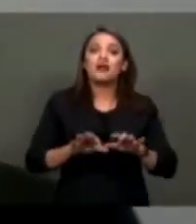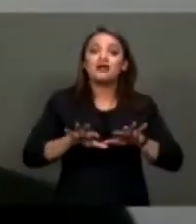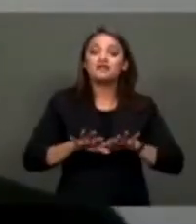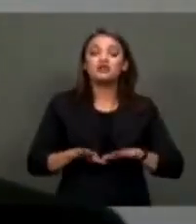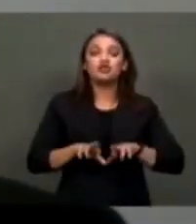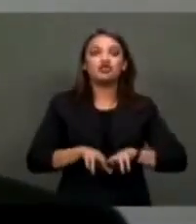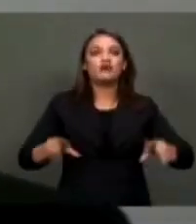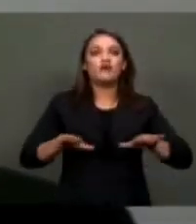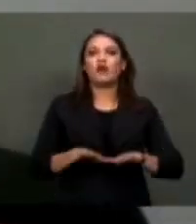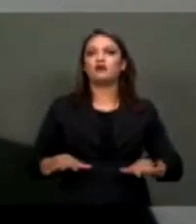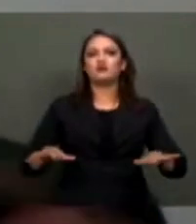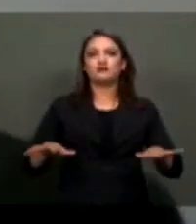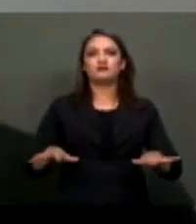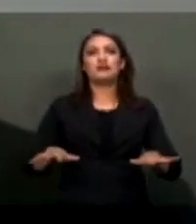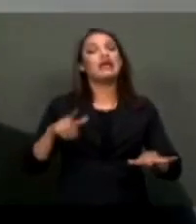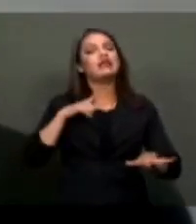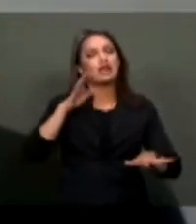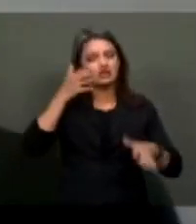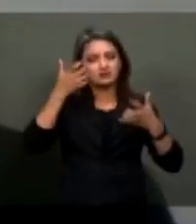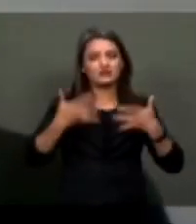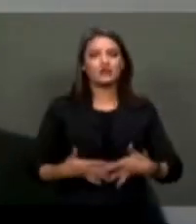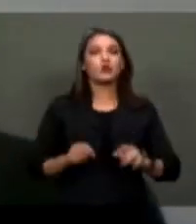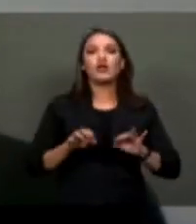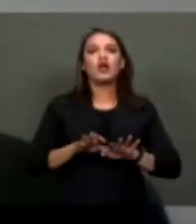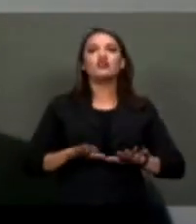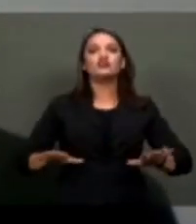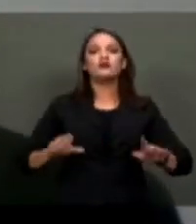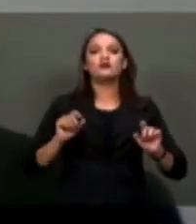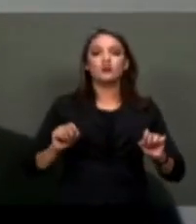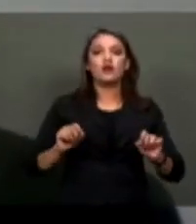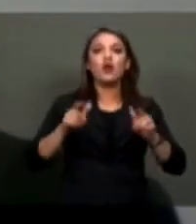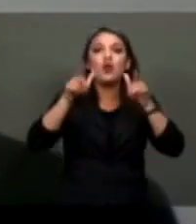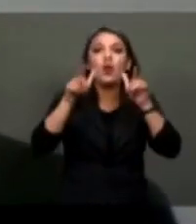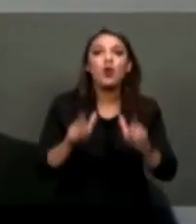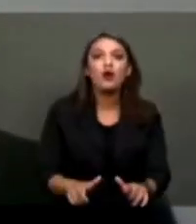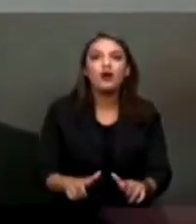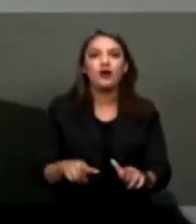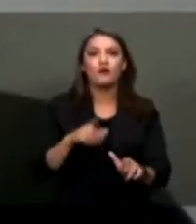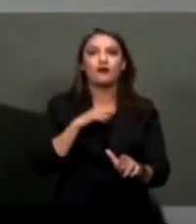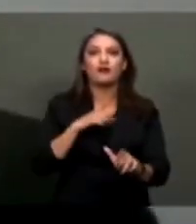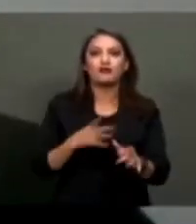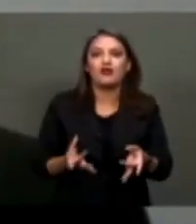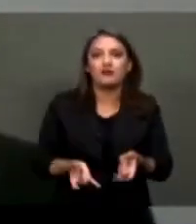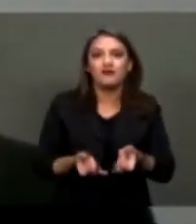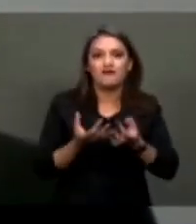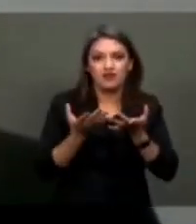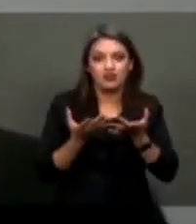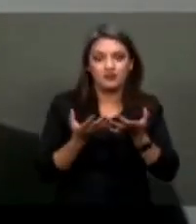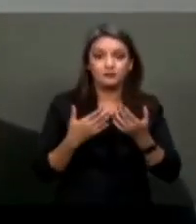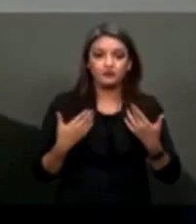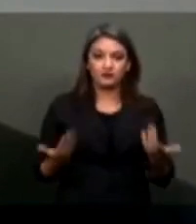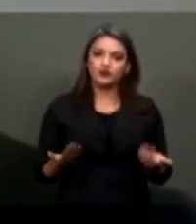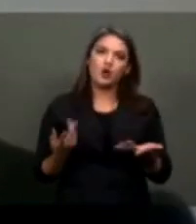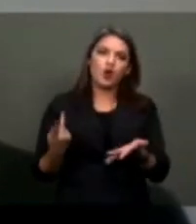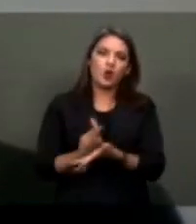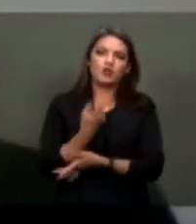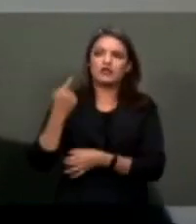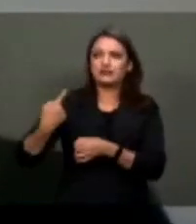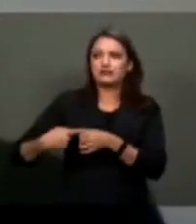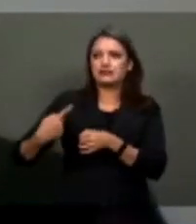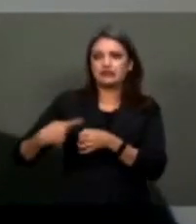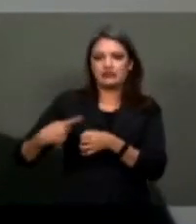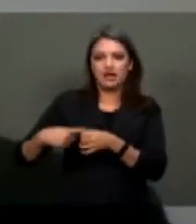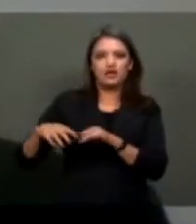EA excelência o critério diferenciador é o local do estabelecimento ao contrário do que ocorre em centros urbanos